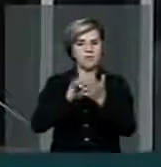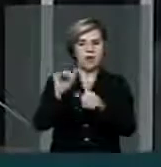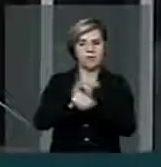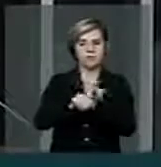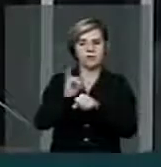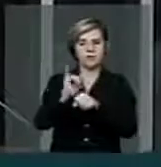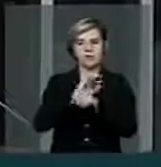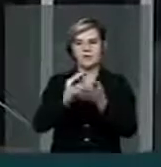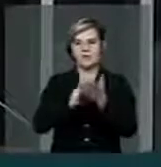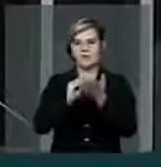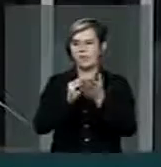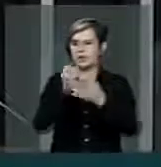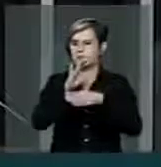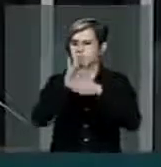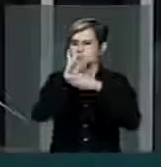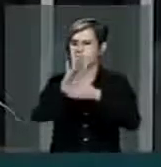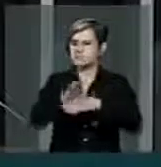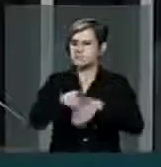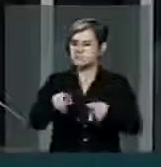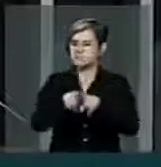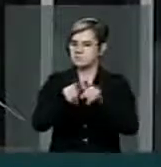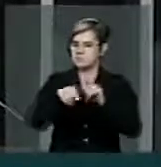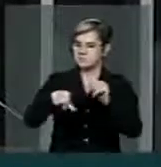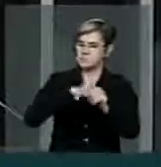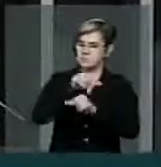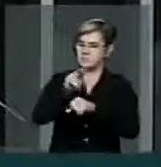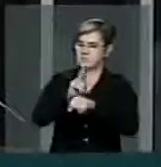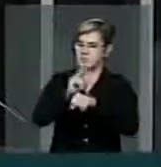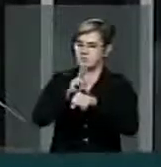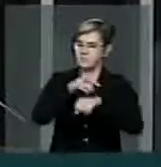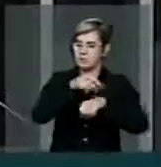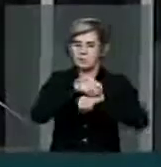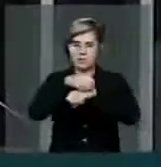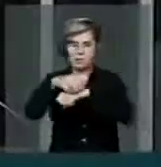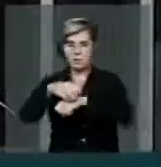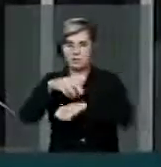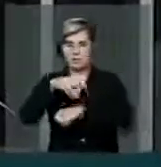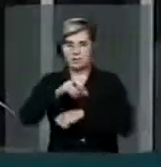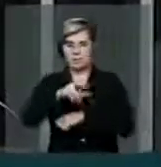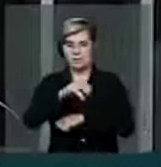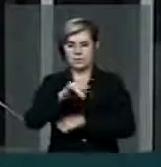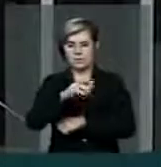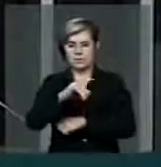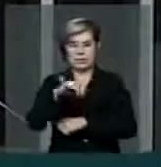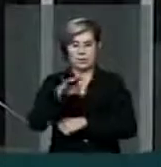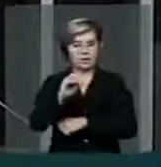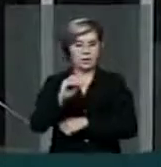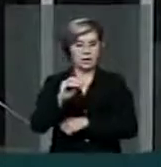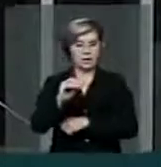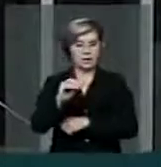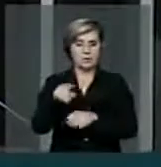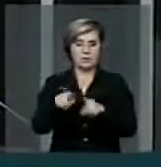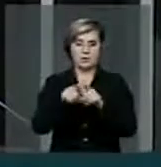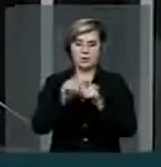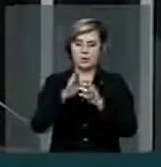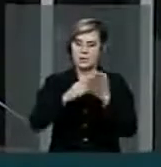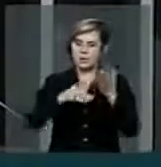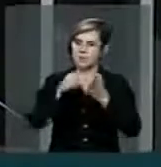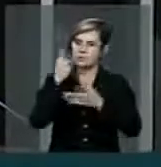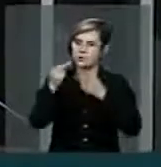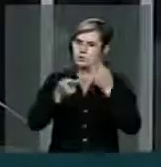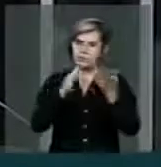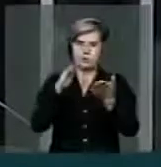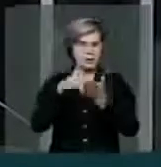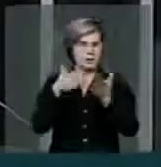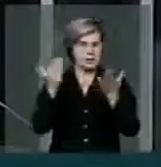pontos de beneficiamento de minérios ou grãos ao longo da estrada de ferro Carajás. Diante de todos os pontos abordados, senhor presidente, até o